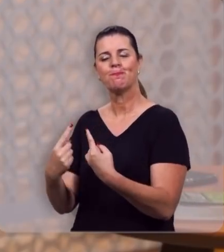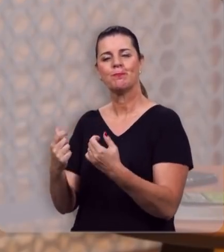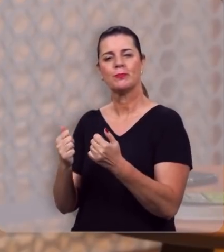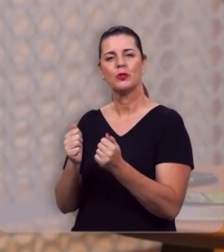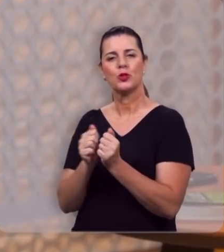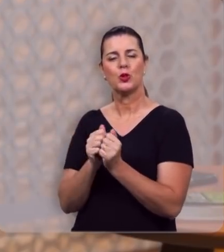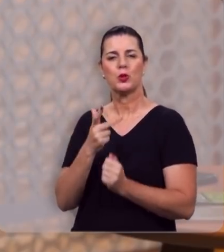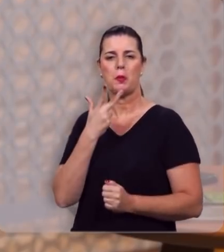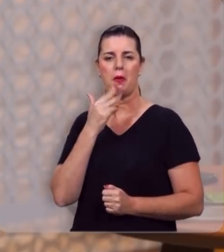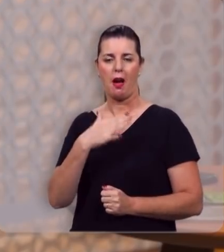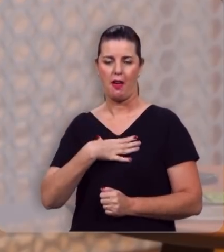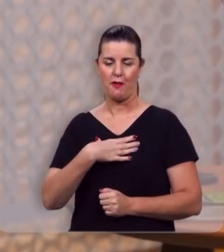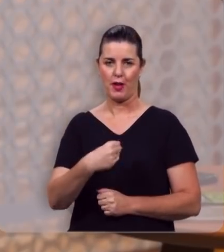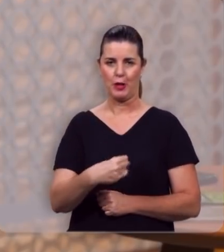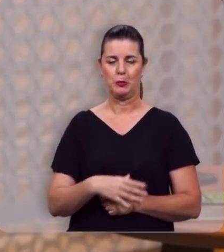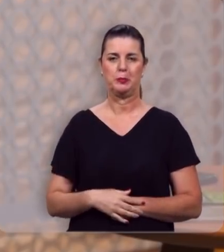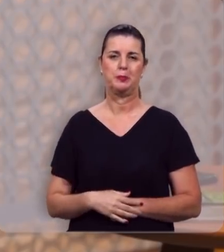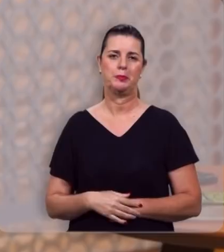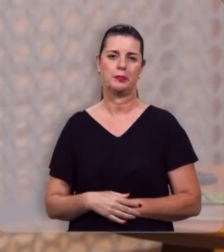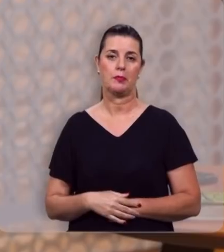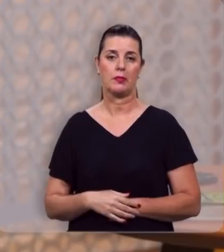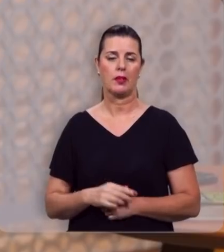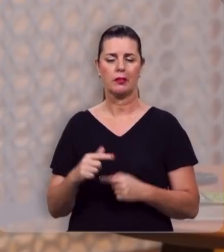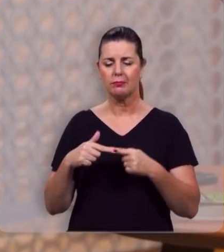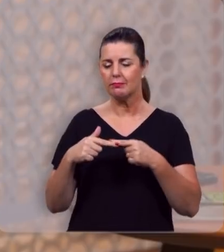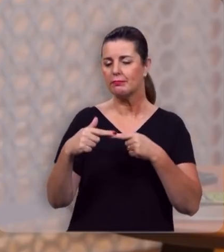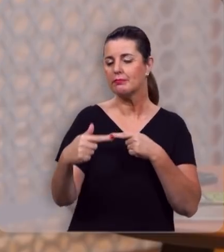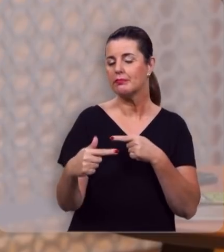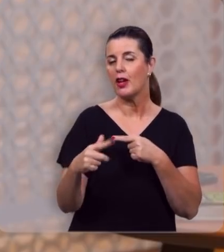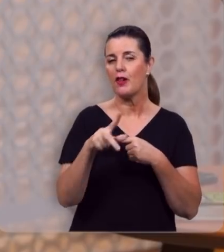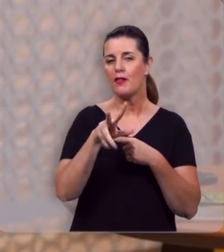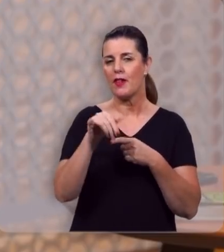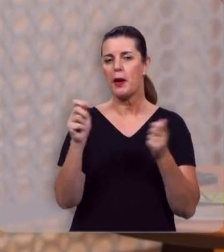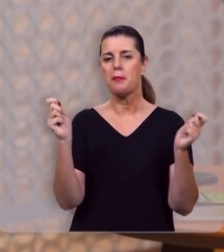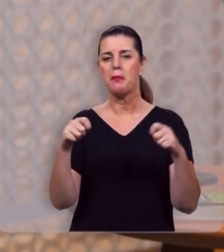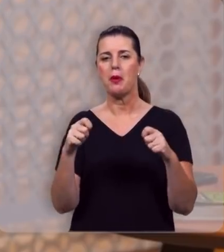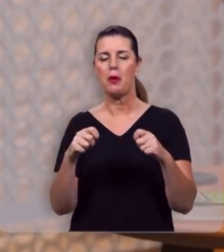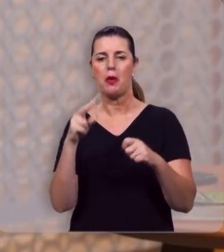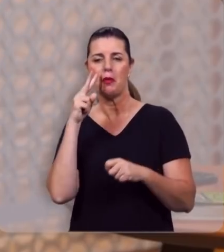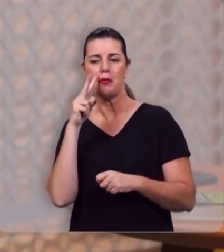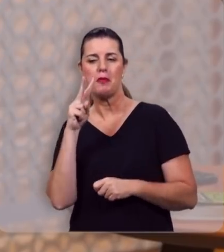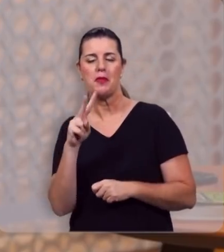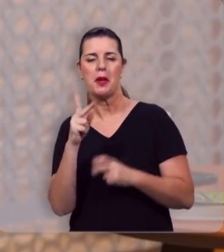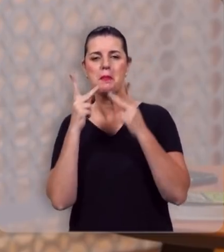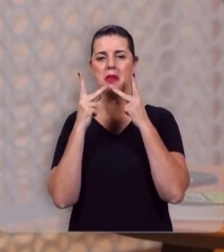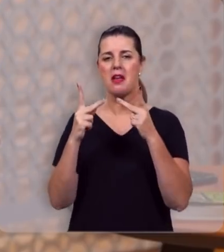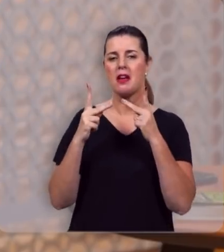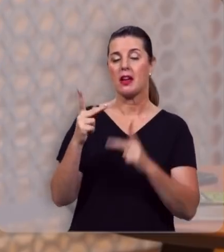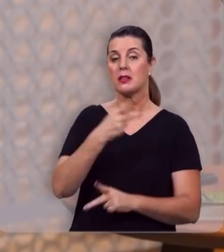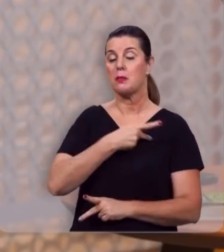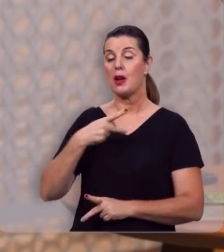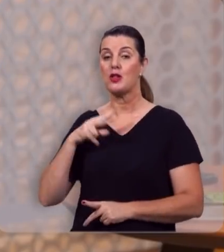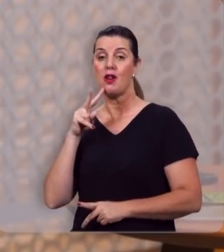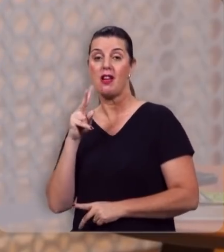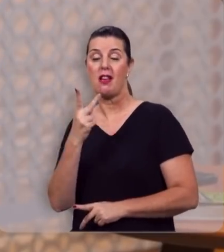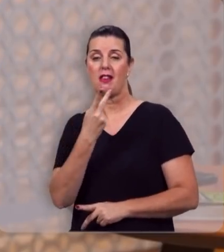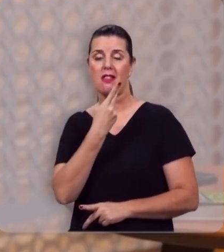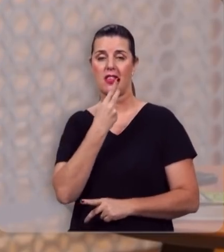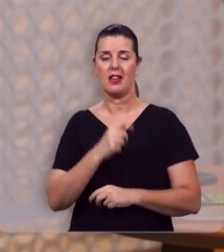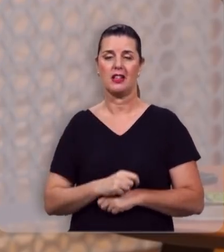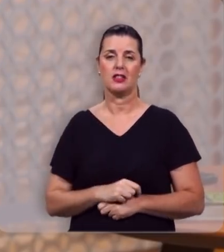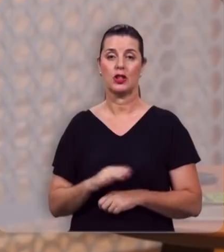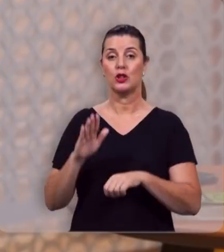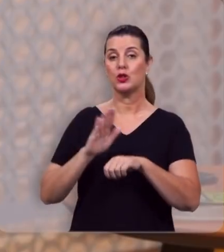relacionamento entre pais e filhos. Daqui a pouquinho você vai poder ouvir a mensagem do Reverendo Hernandes Dias